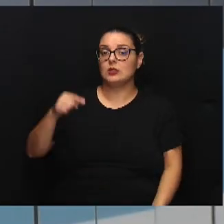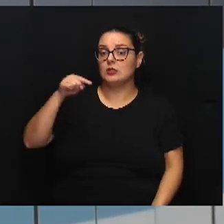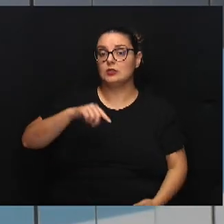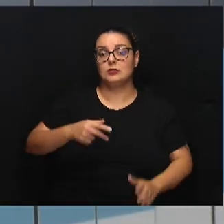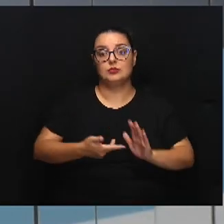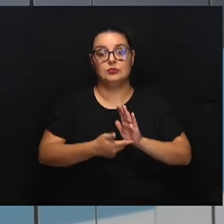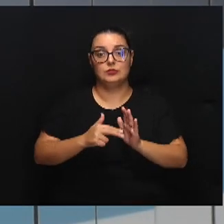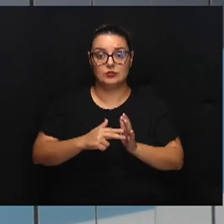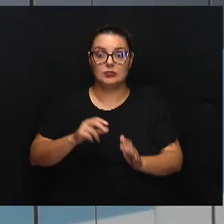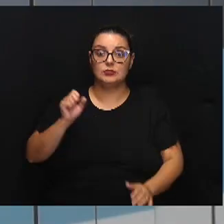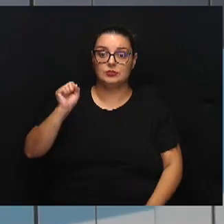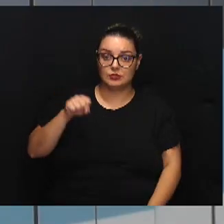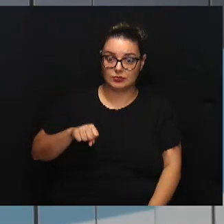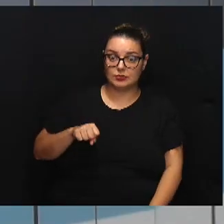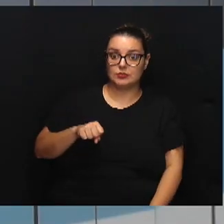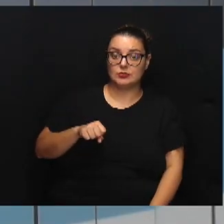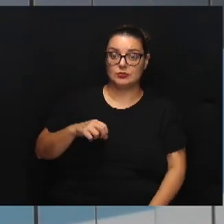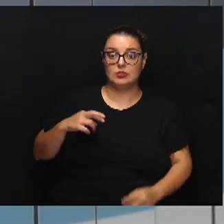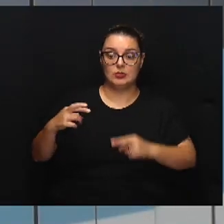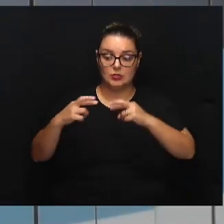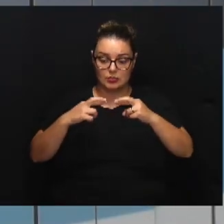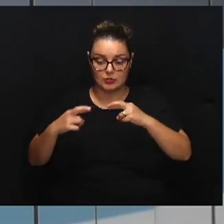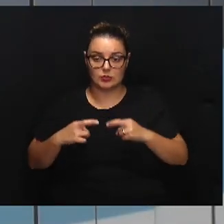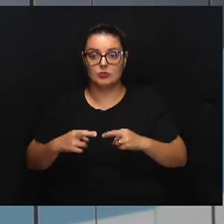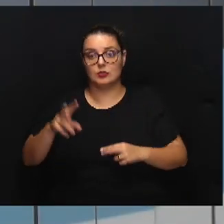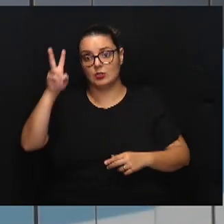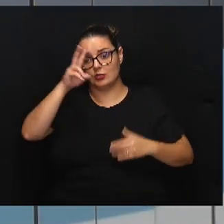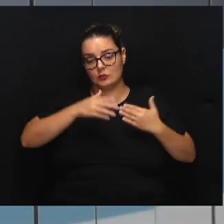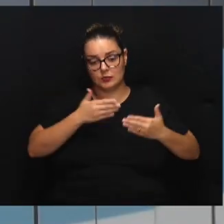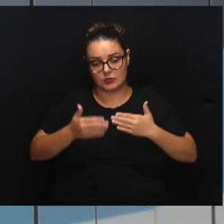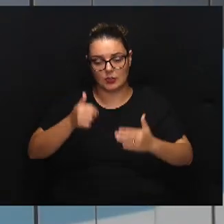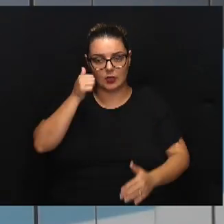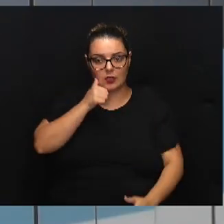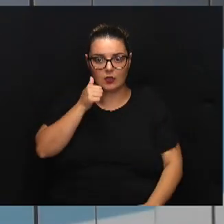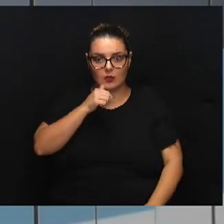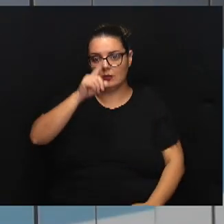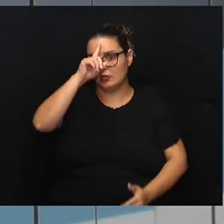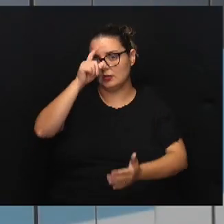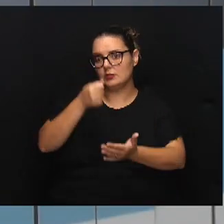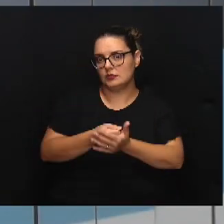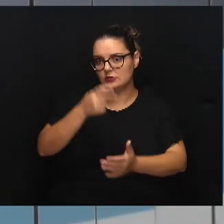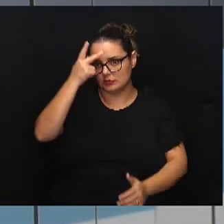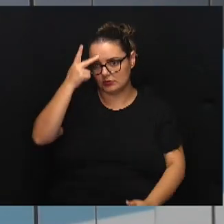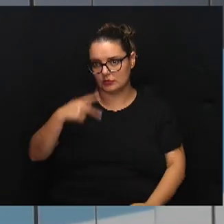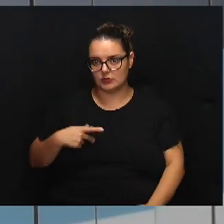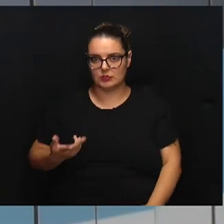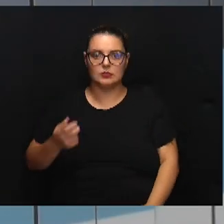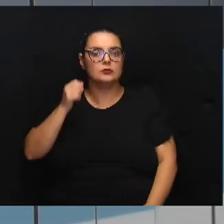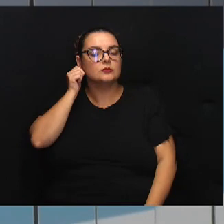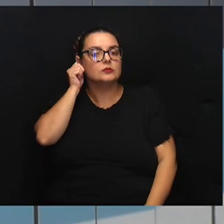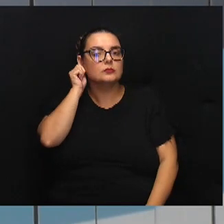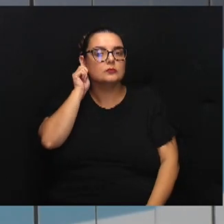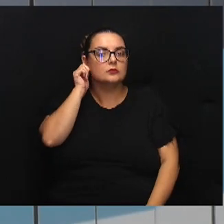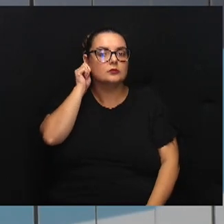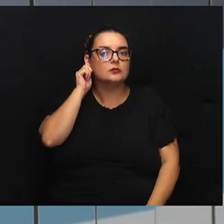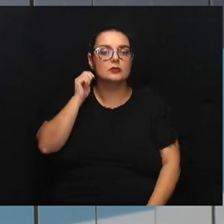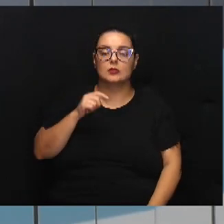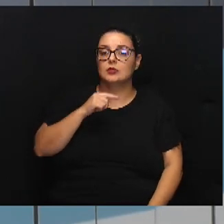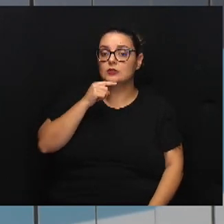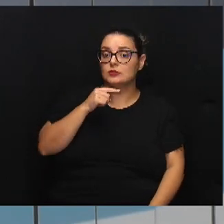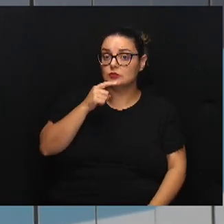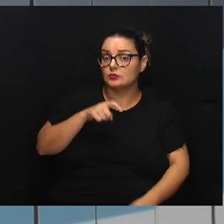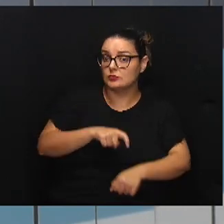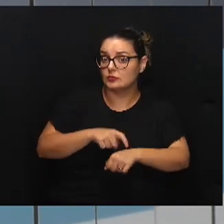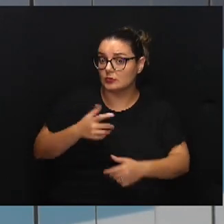significa, sim, considerar o histórico dessa mulher, as suas decisões, as suas dúvidas ali no